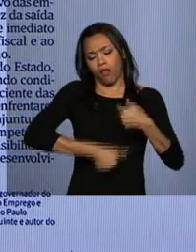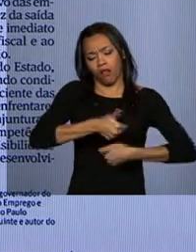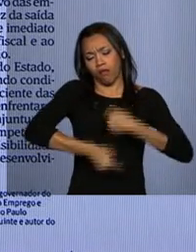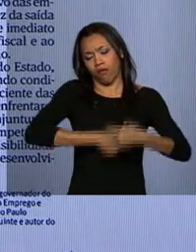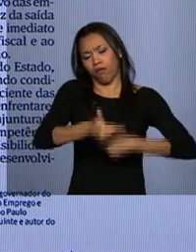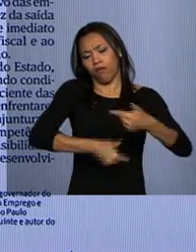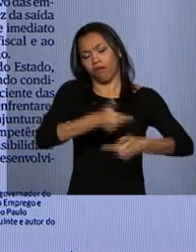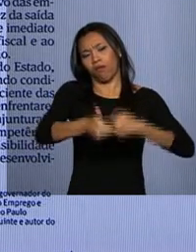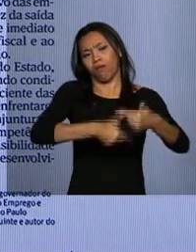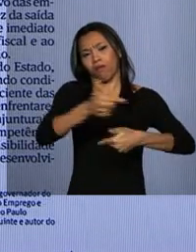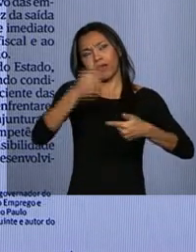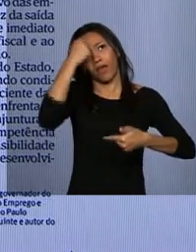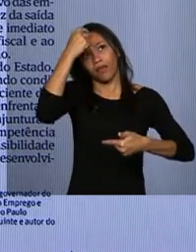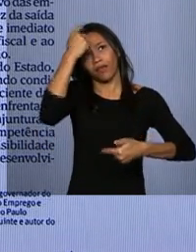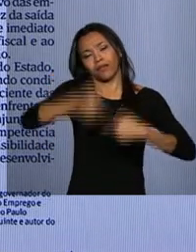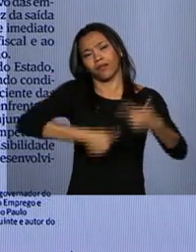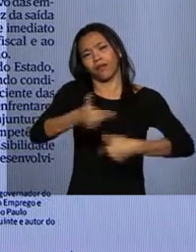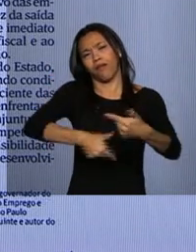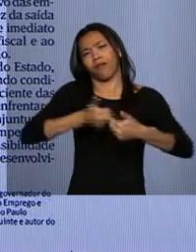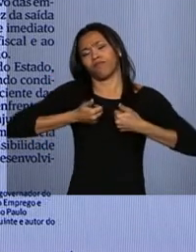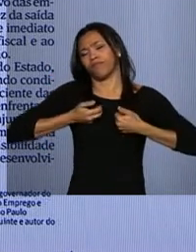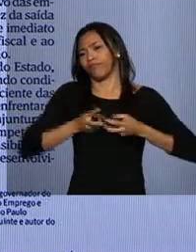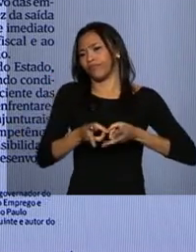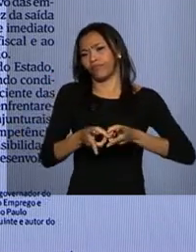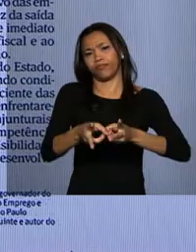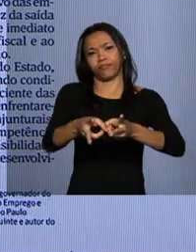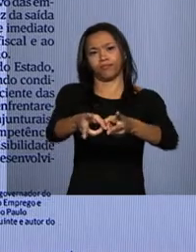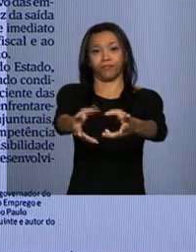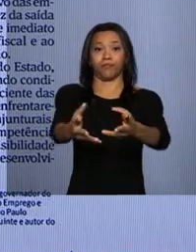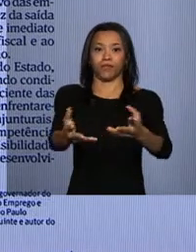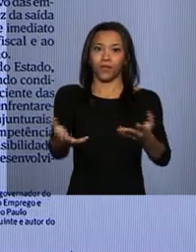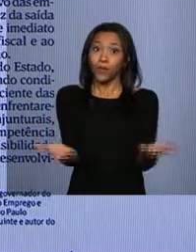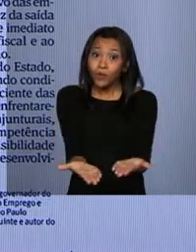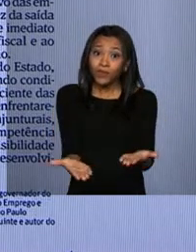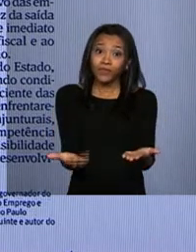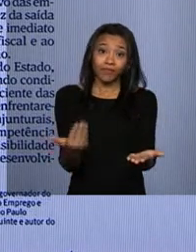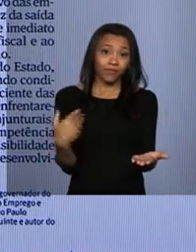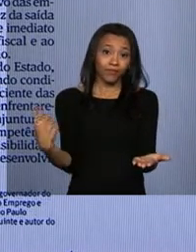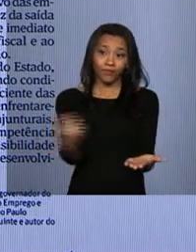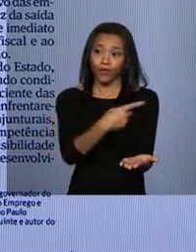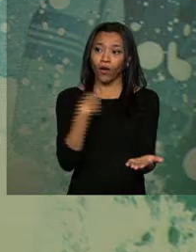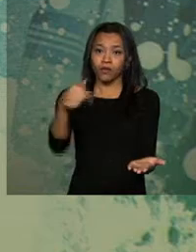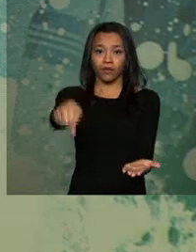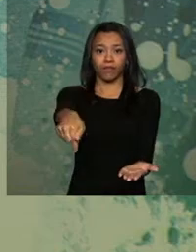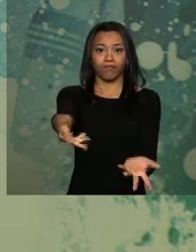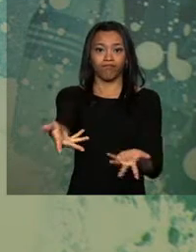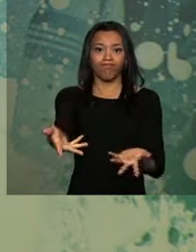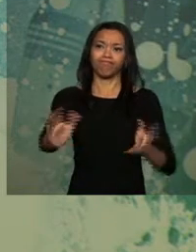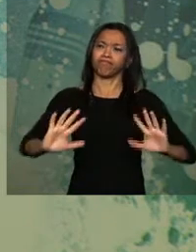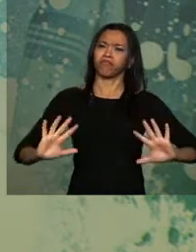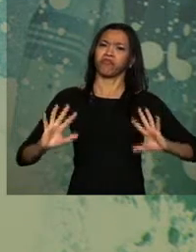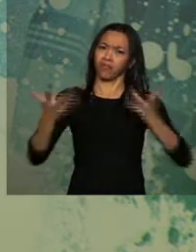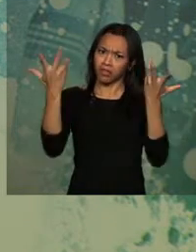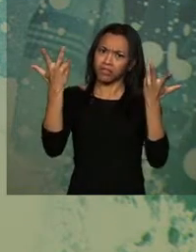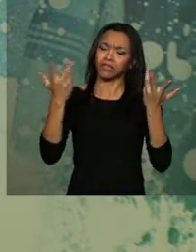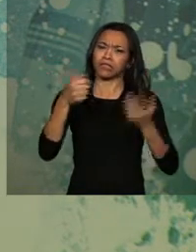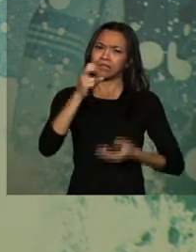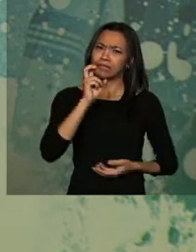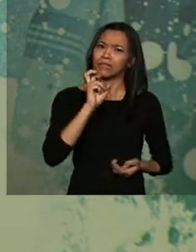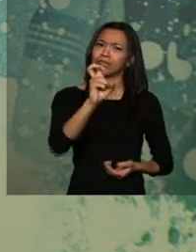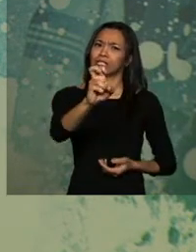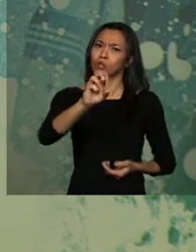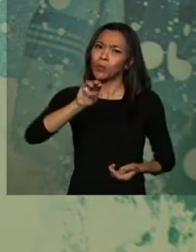trabalho e da criatividade. E hoje nós estamos aqui comemorando